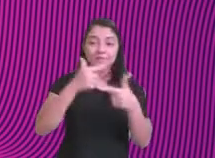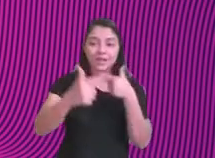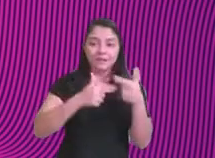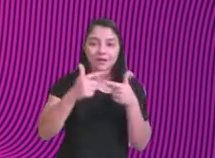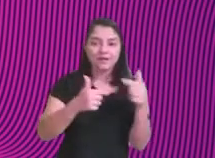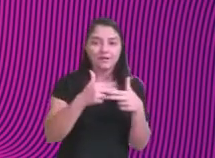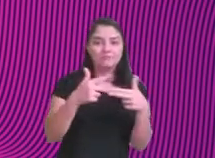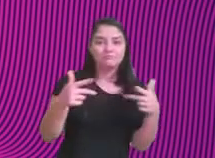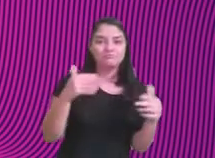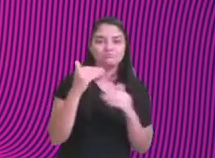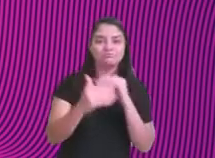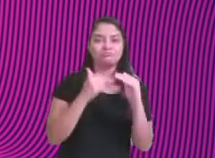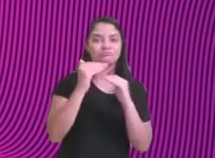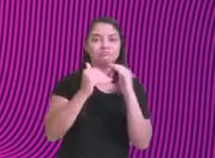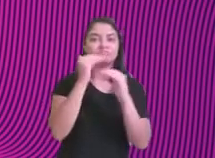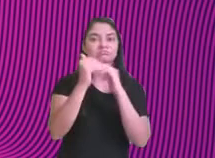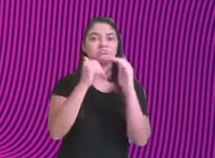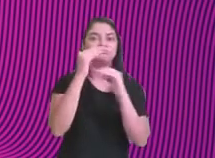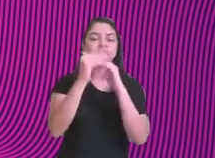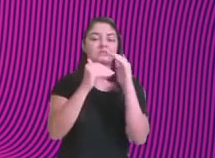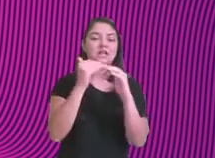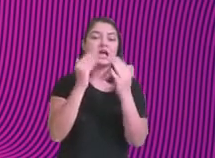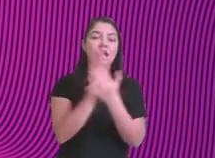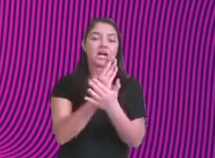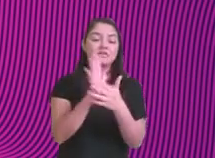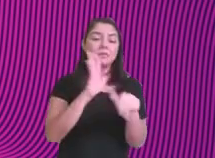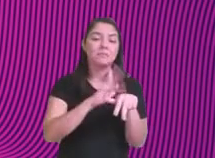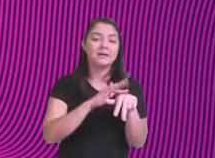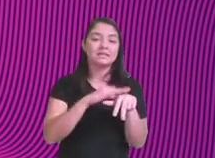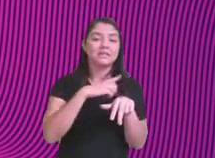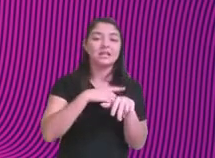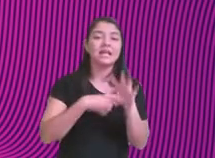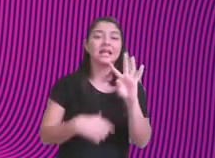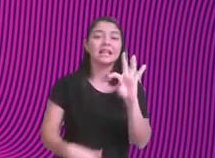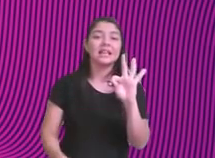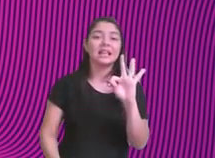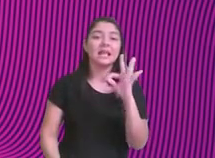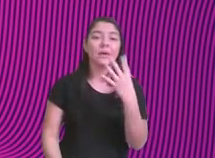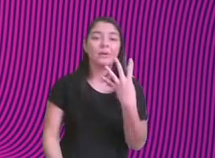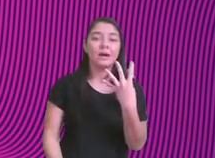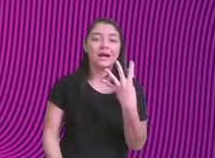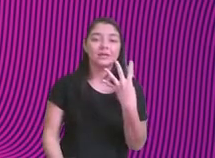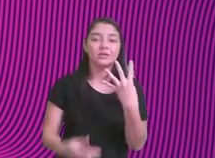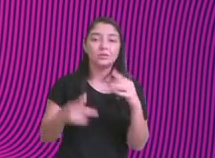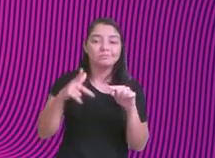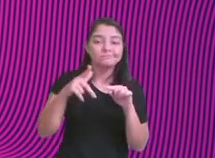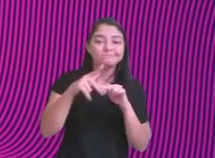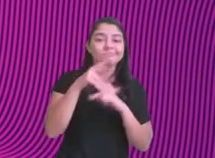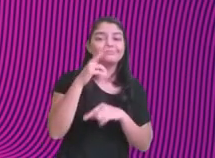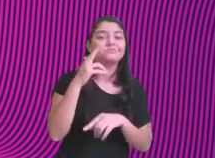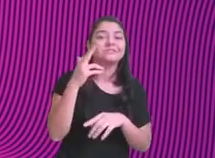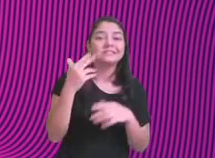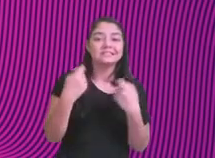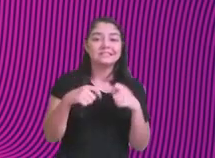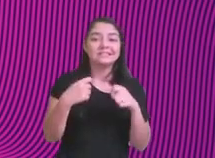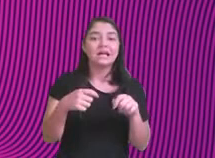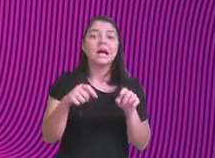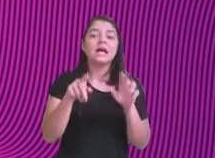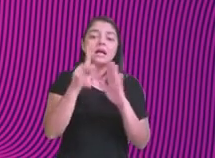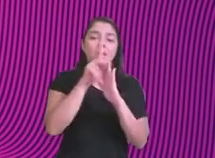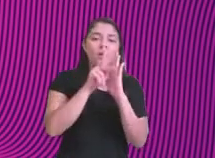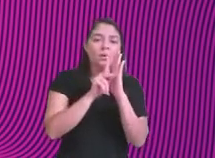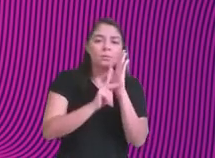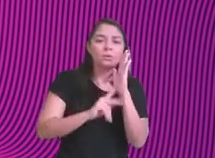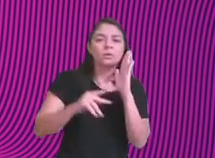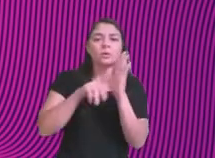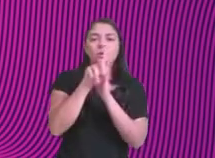né, pacientes muitas vezes T4 ou com margem circunferencial comprometida. Tem um protocolo de pesquisa, como a gente